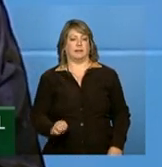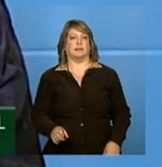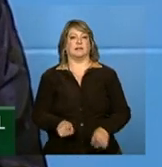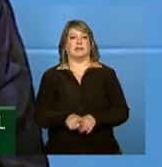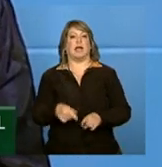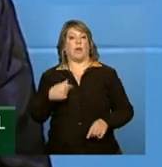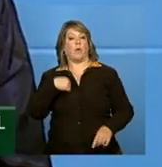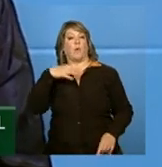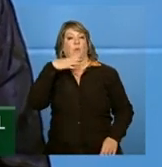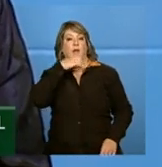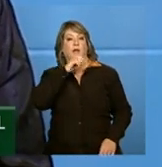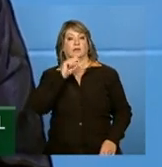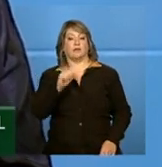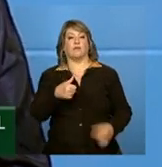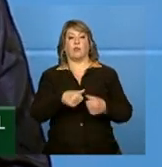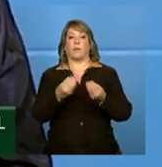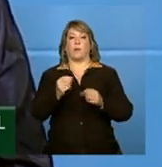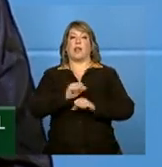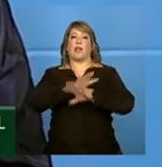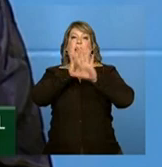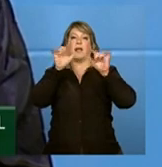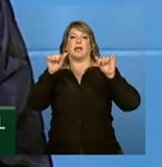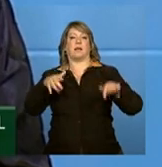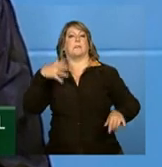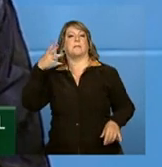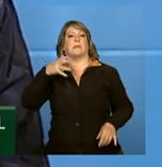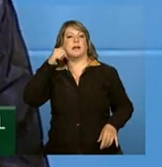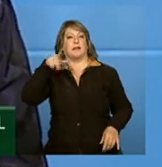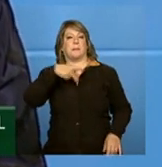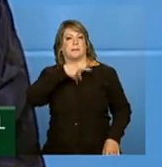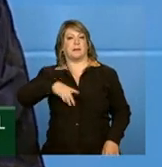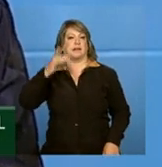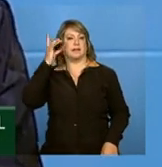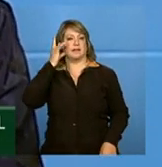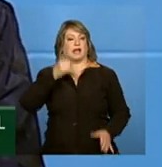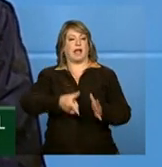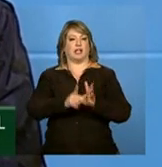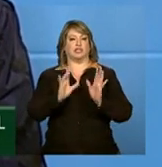eu acho que ficou muito claro aqui pelas palavras da presidenta,